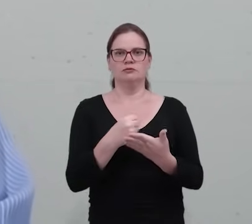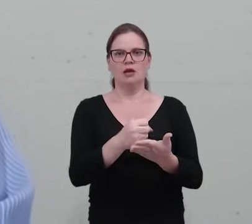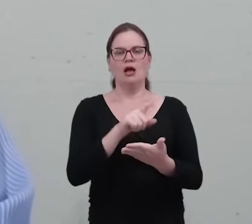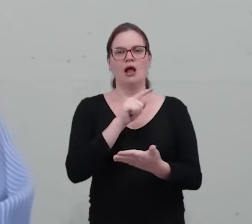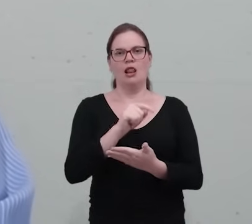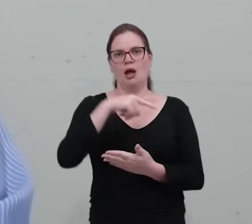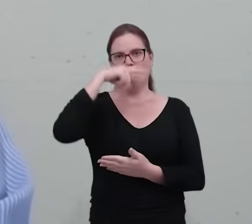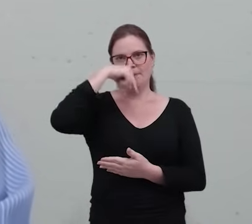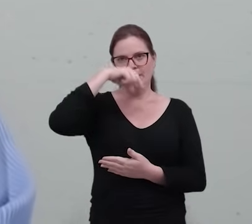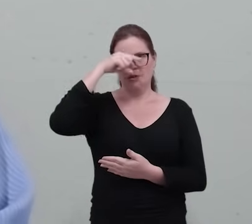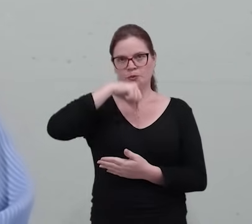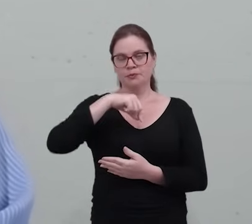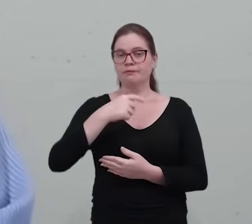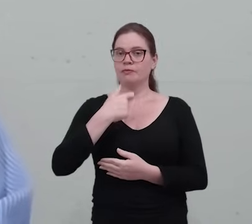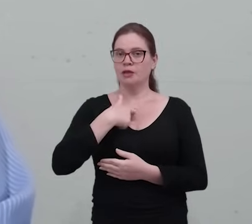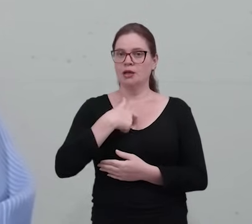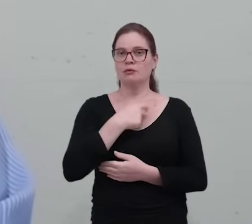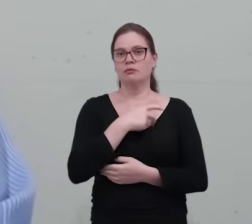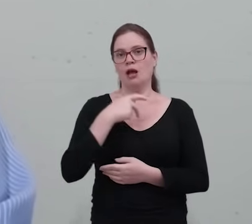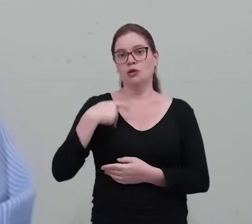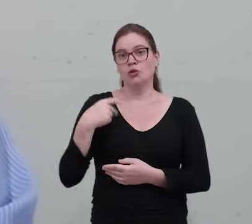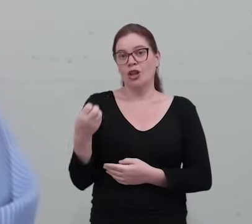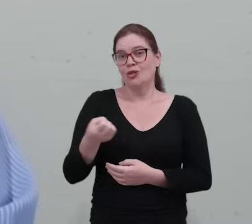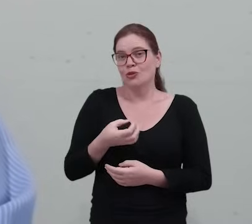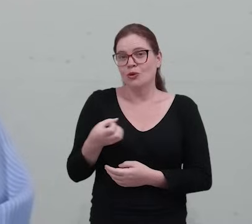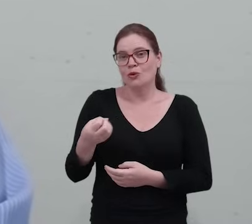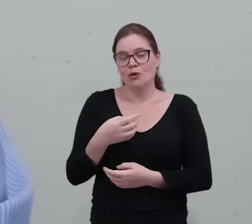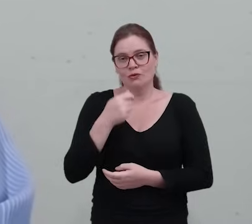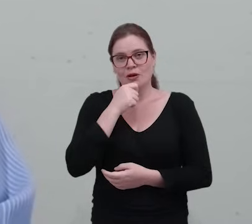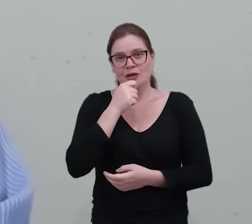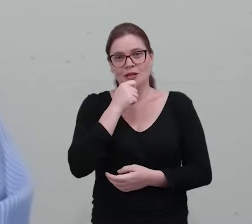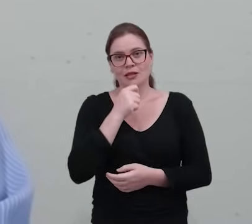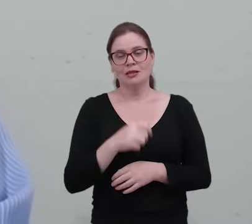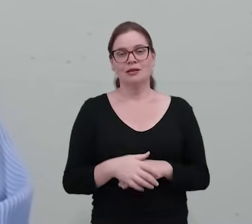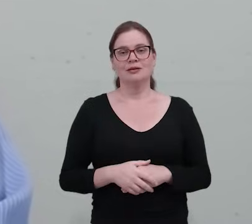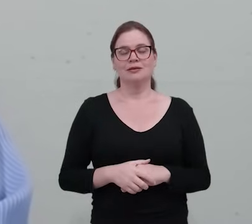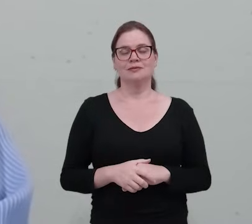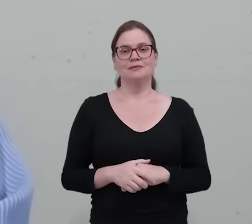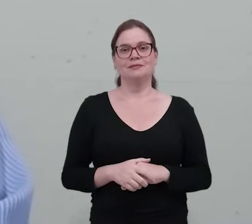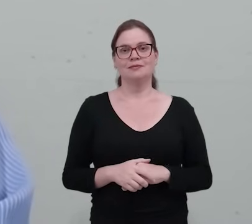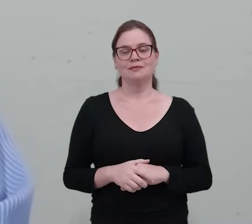Peru. E eu, pastor novo,